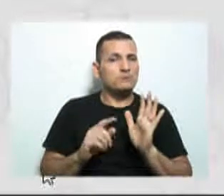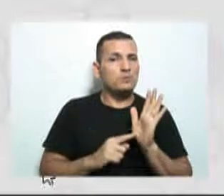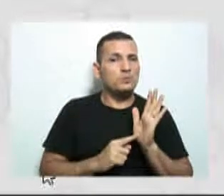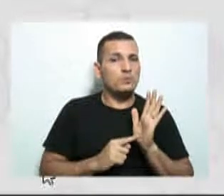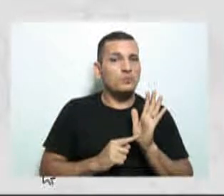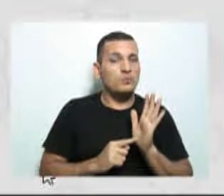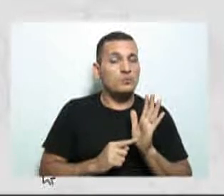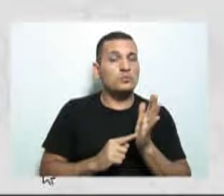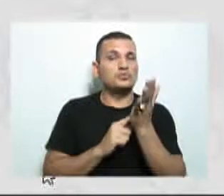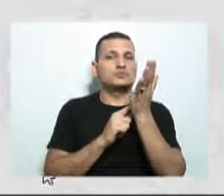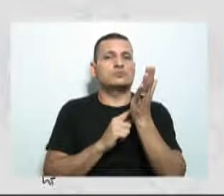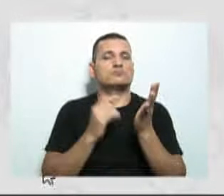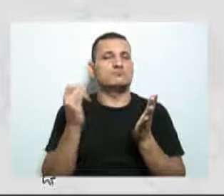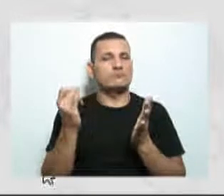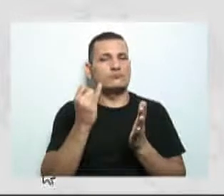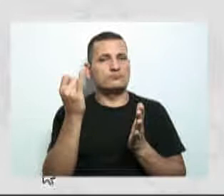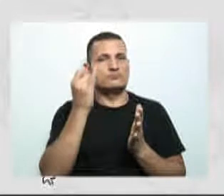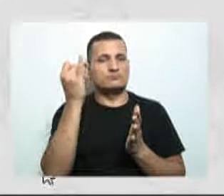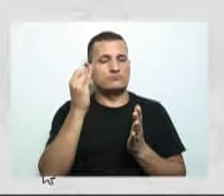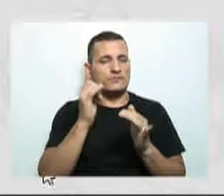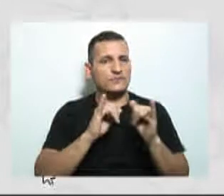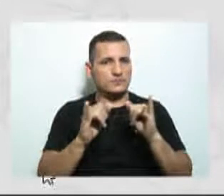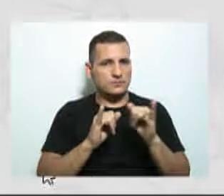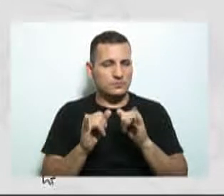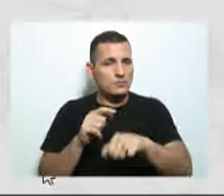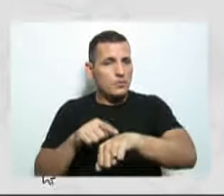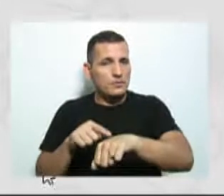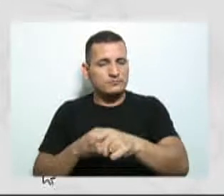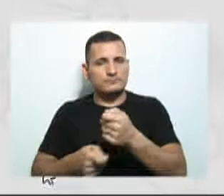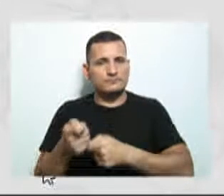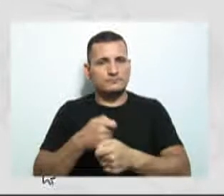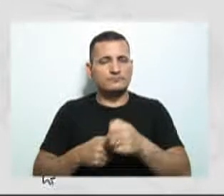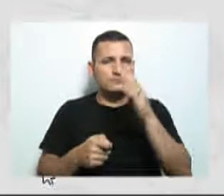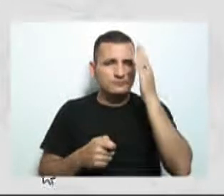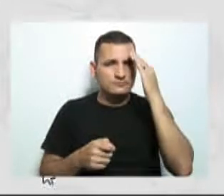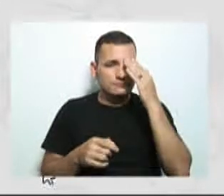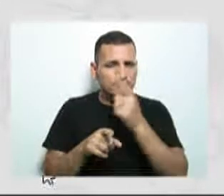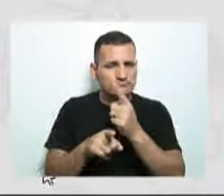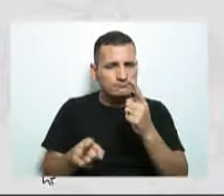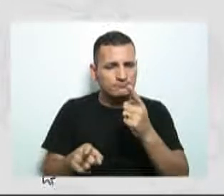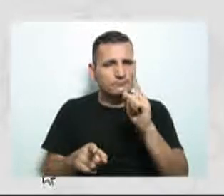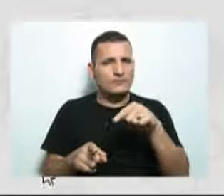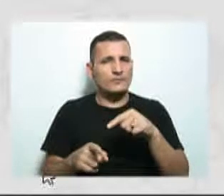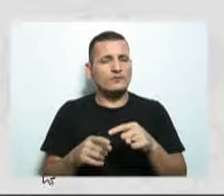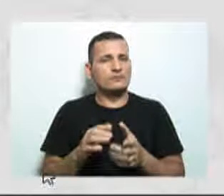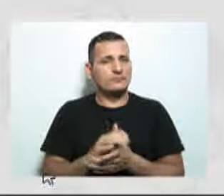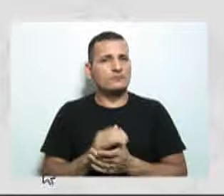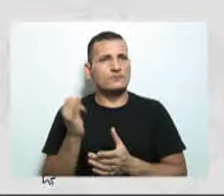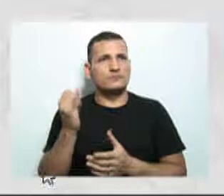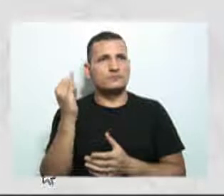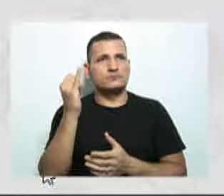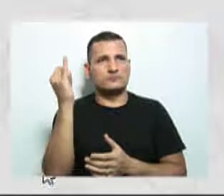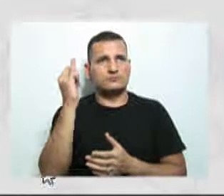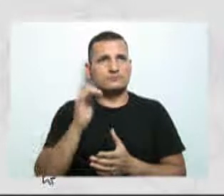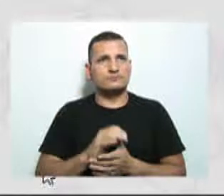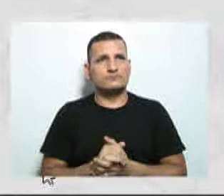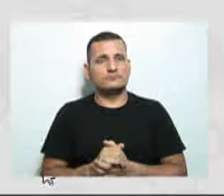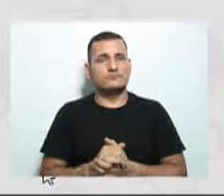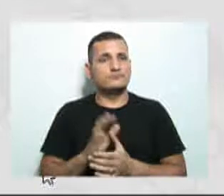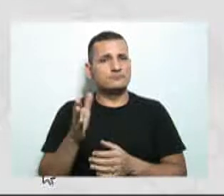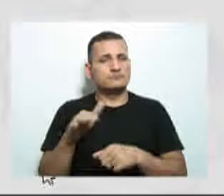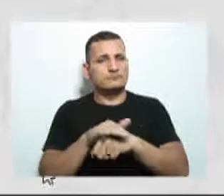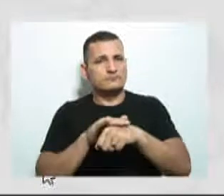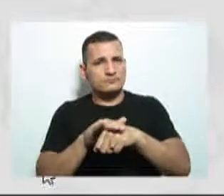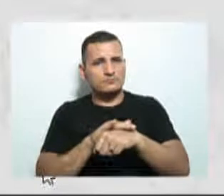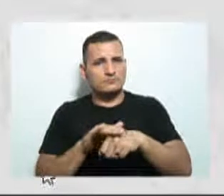informações importantes no momento da negociação. Saber identificá-los é um diferencial. Já conversou